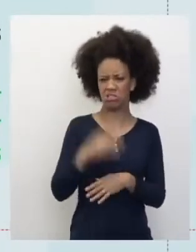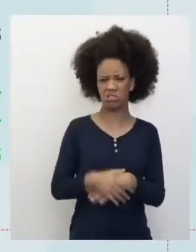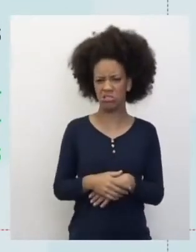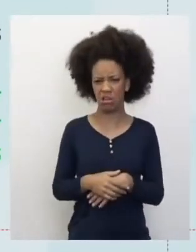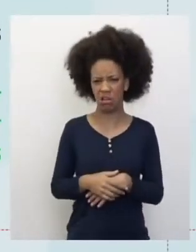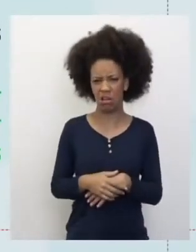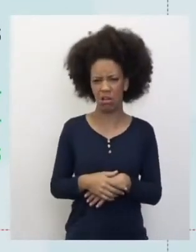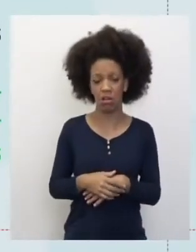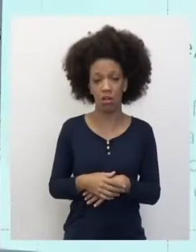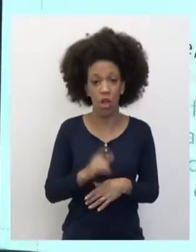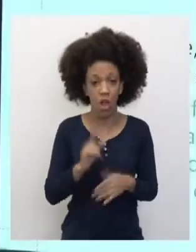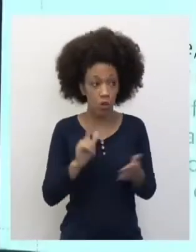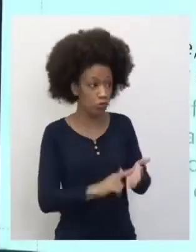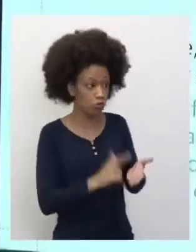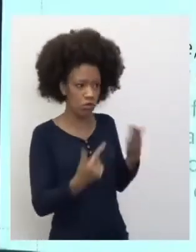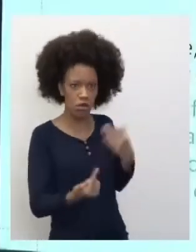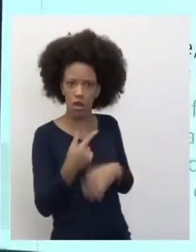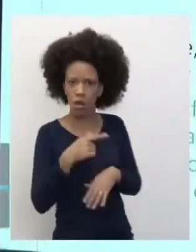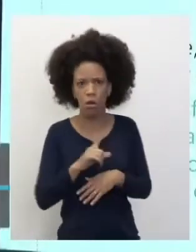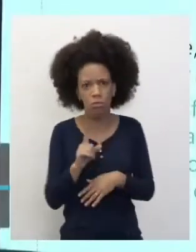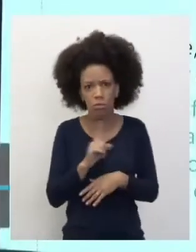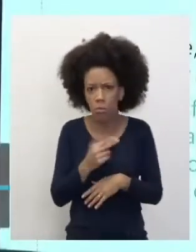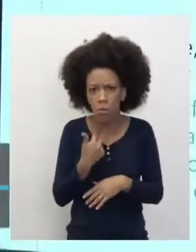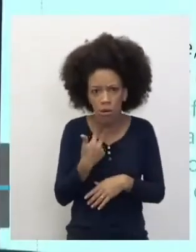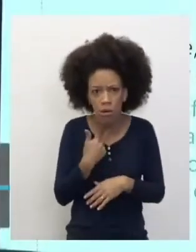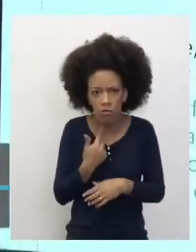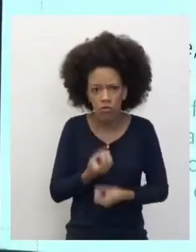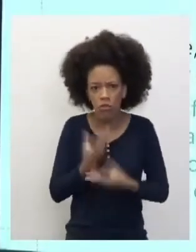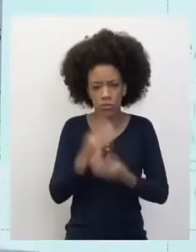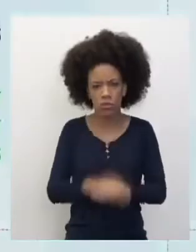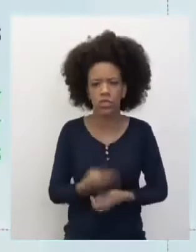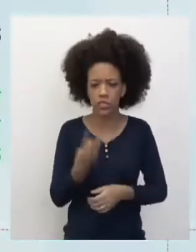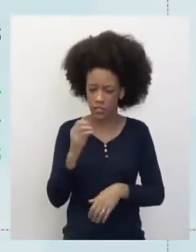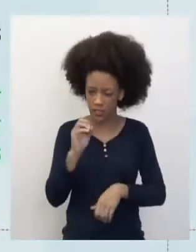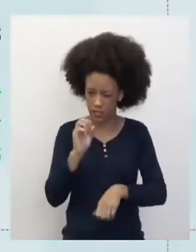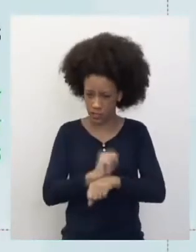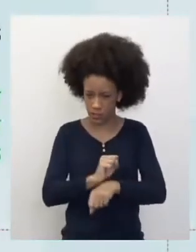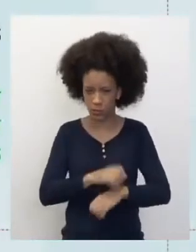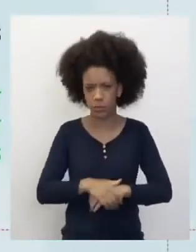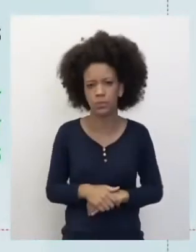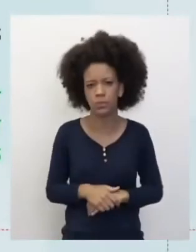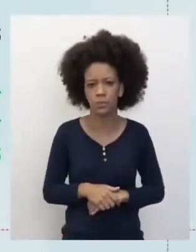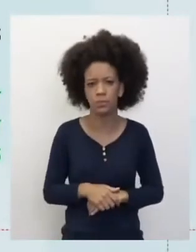Um jornal não era para inventar informação, tá? 30 segundinhos para vocês responderem.